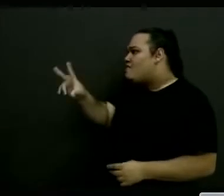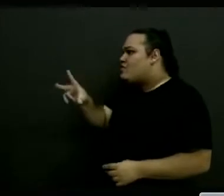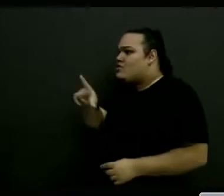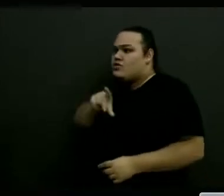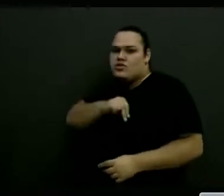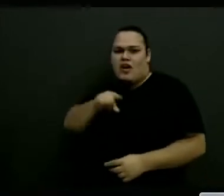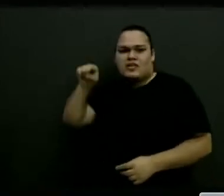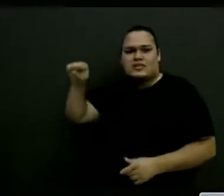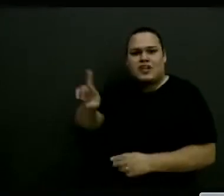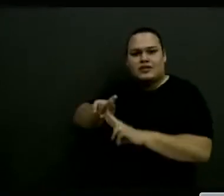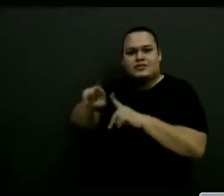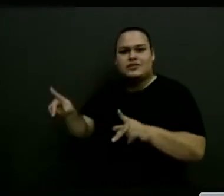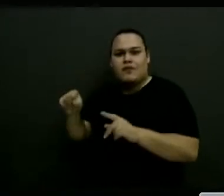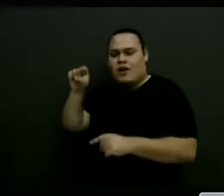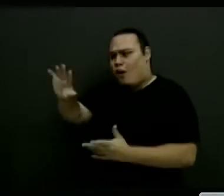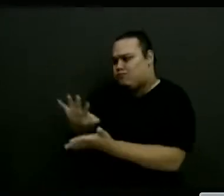Sinai.